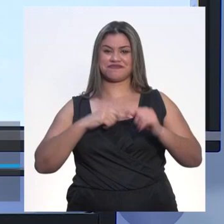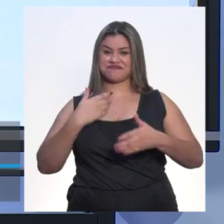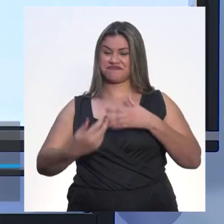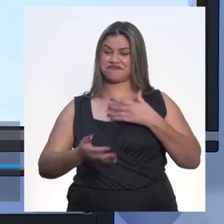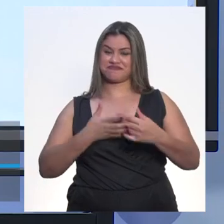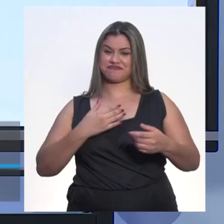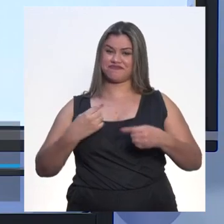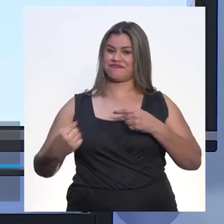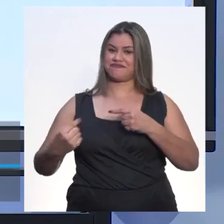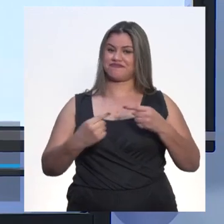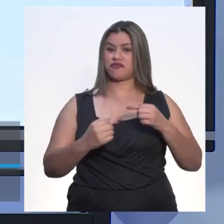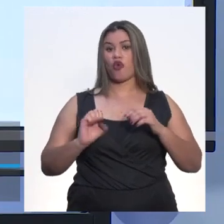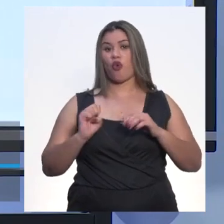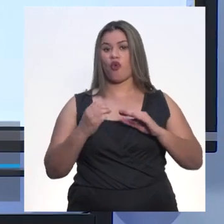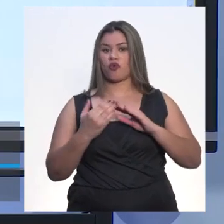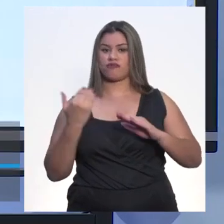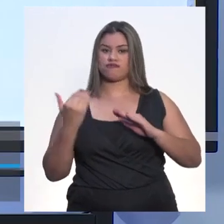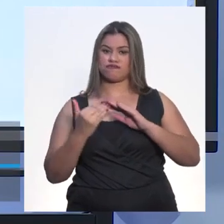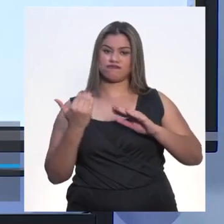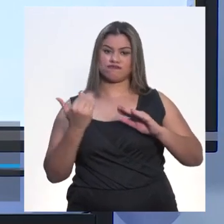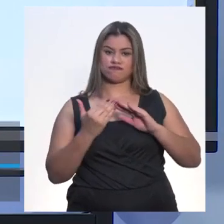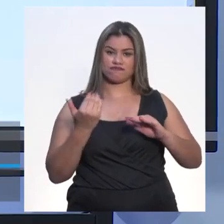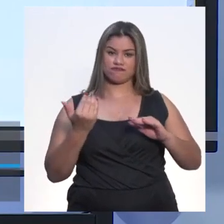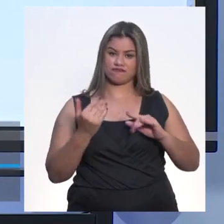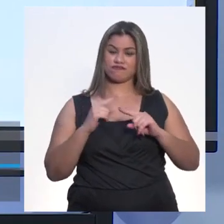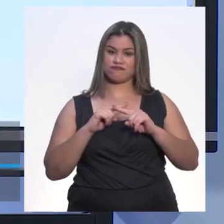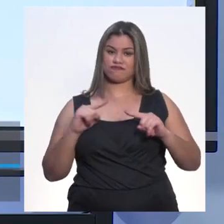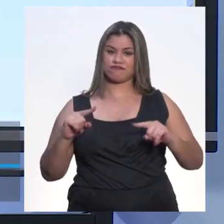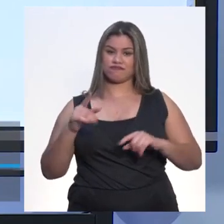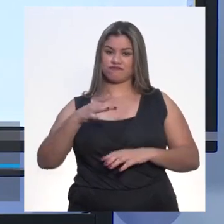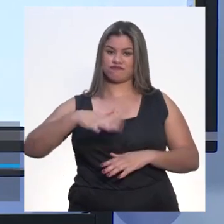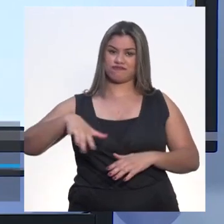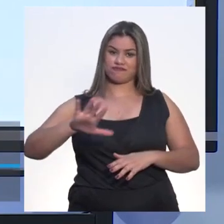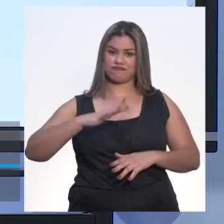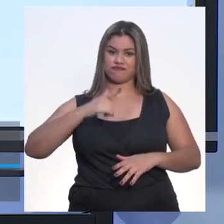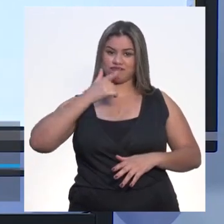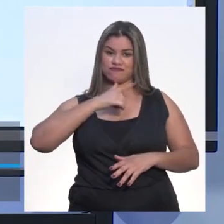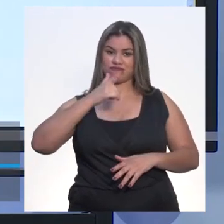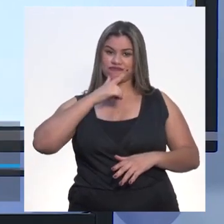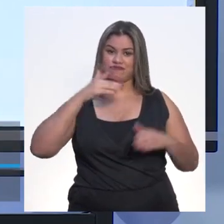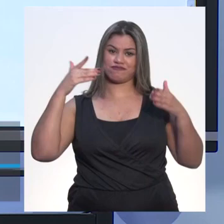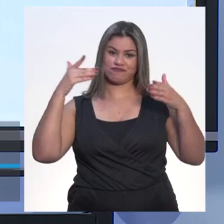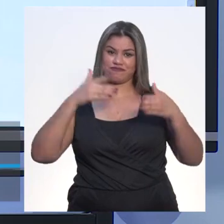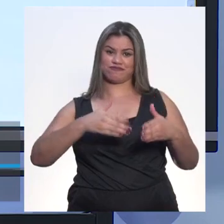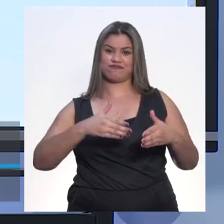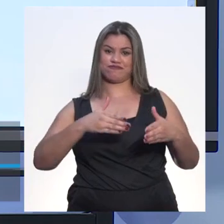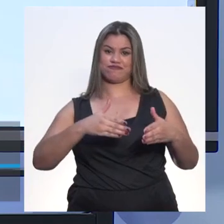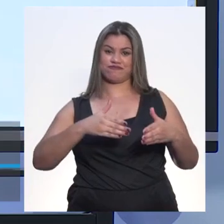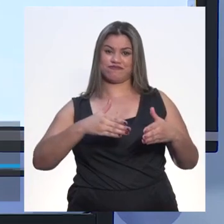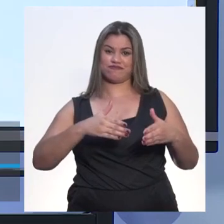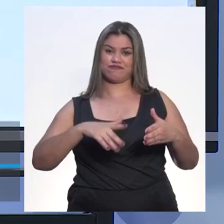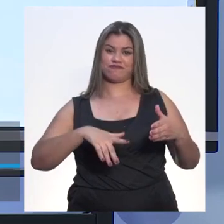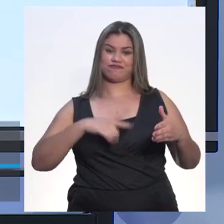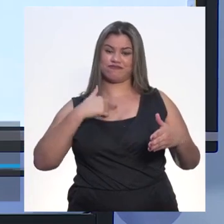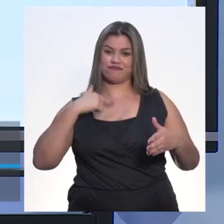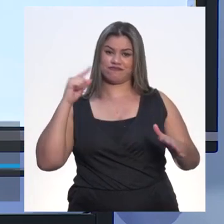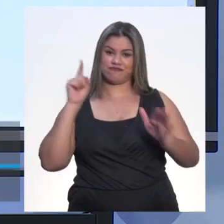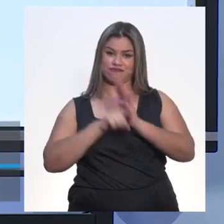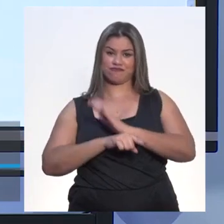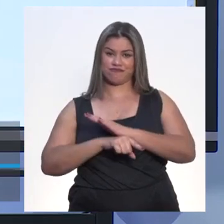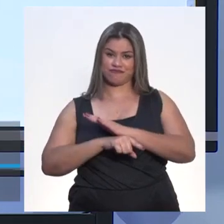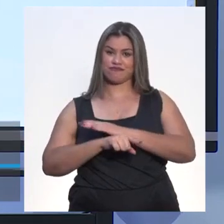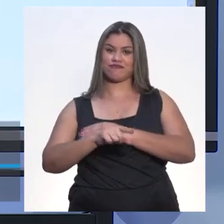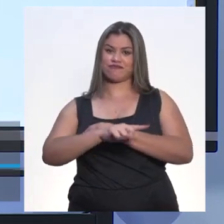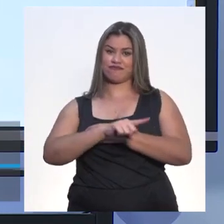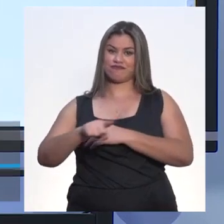uma discordância entre alguns, vocês vão conseguir, né, se concentrar no que eu vou acabar perguntando para vocês,